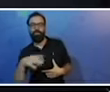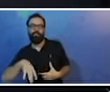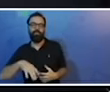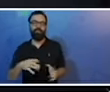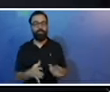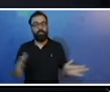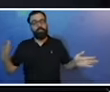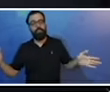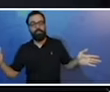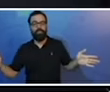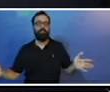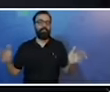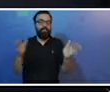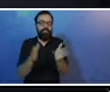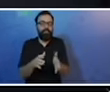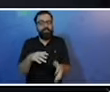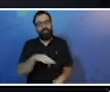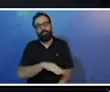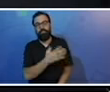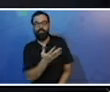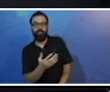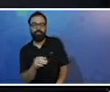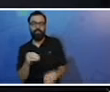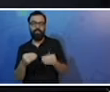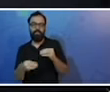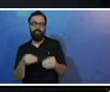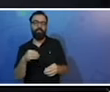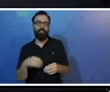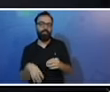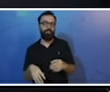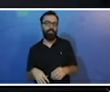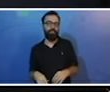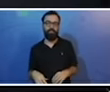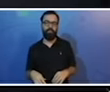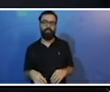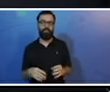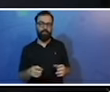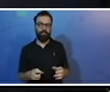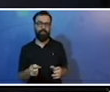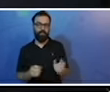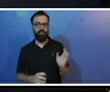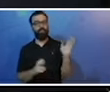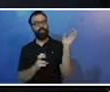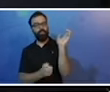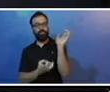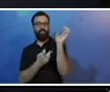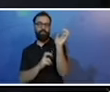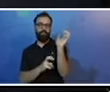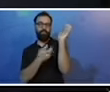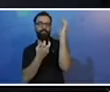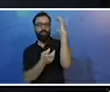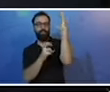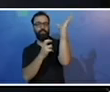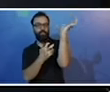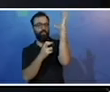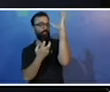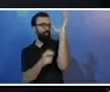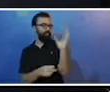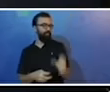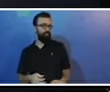estica encolhe o seu corpo é todo mole é assim que as cobras sobem no pezinho de